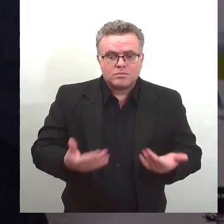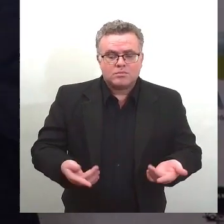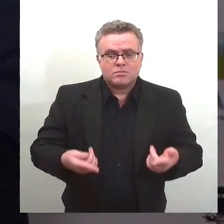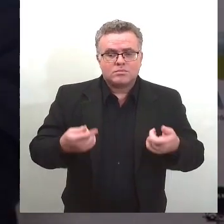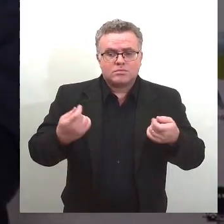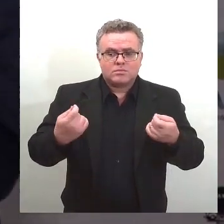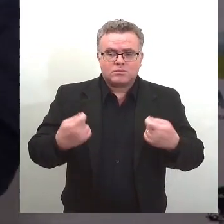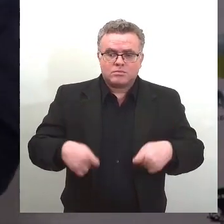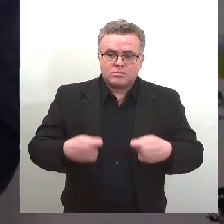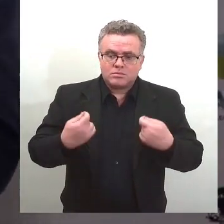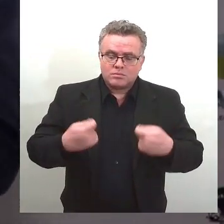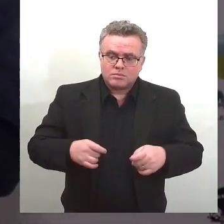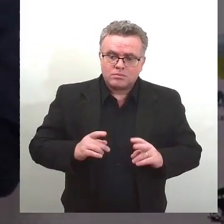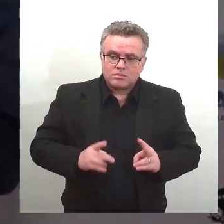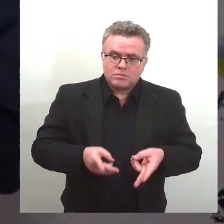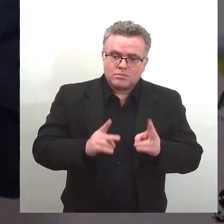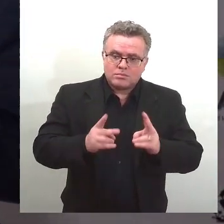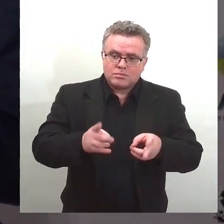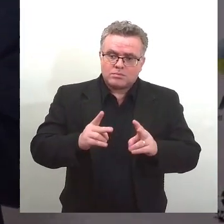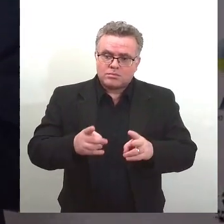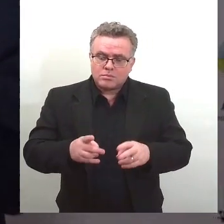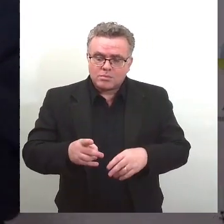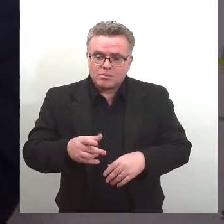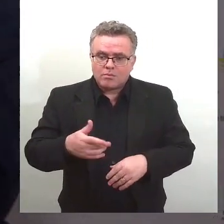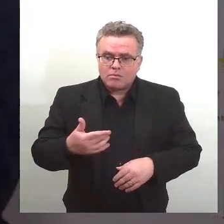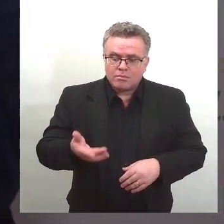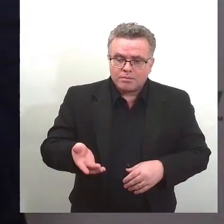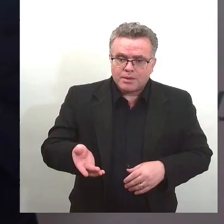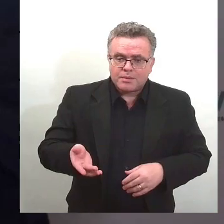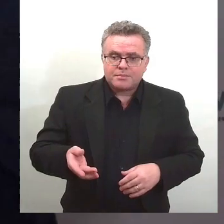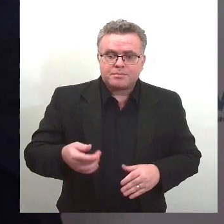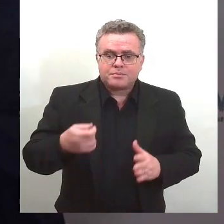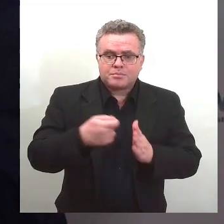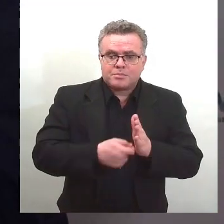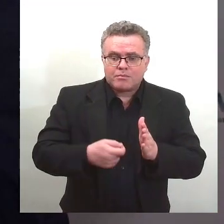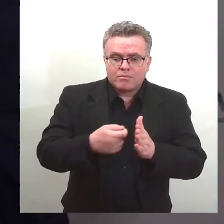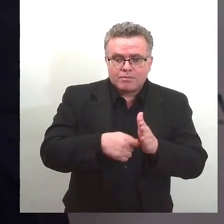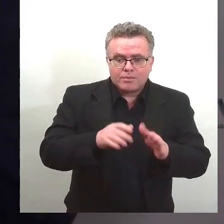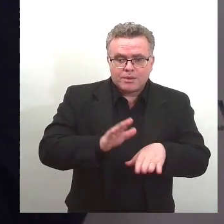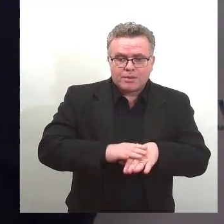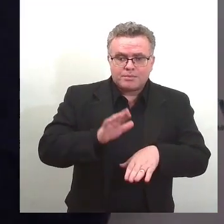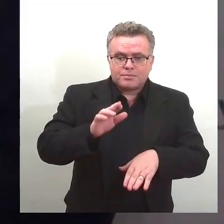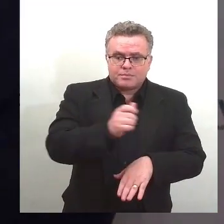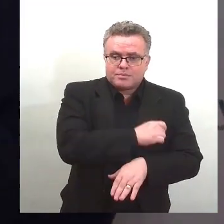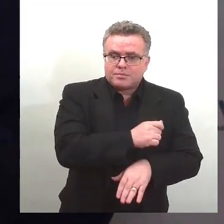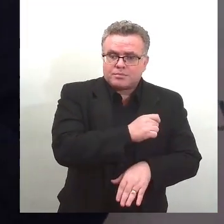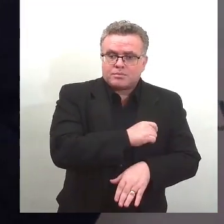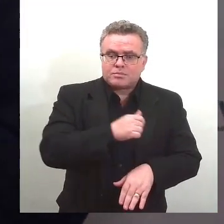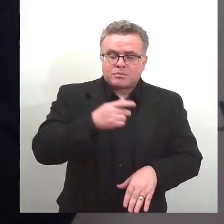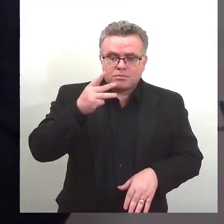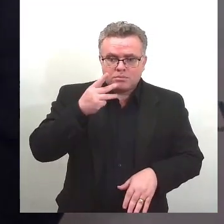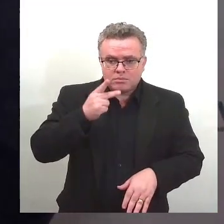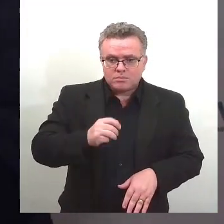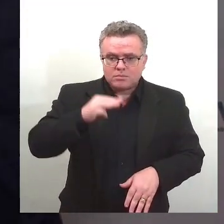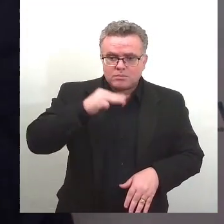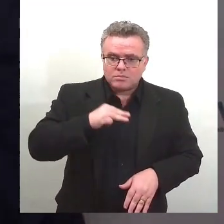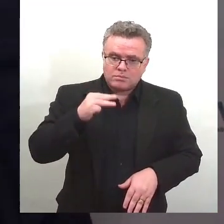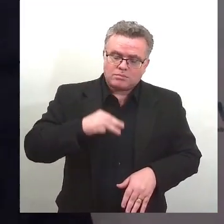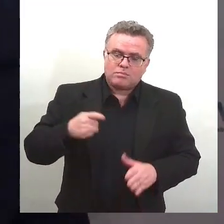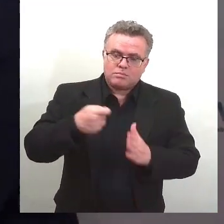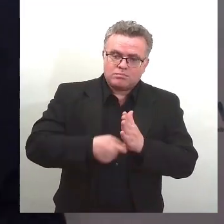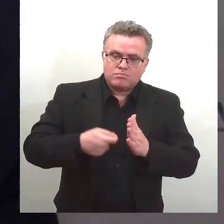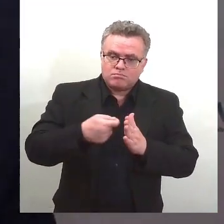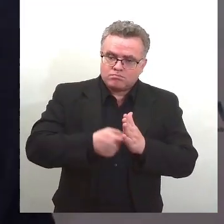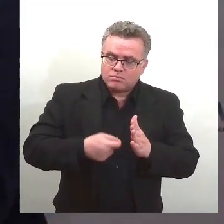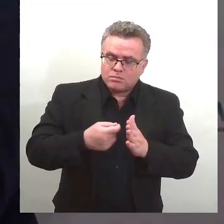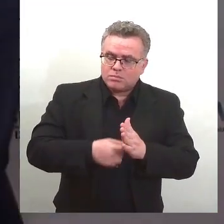de que essa reivindicação dos estudantes possa ser avaliada com mais carinho, com mais cuidado por parte do